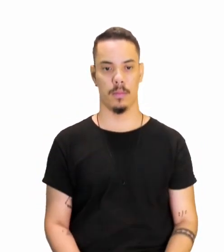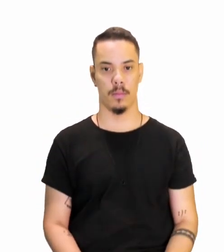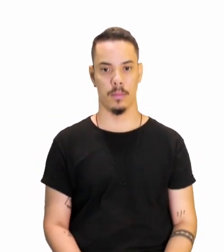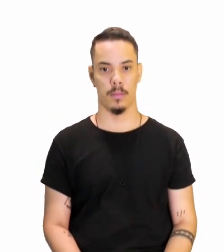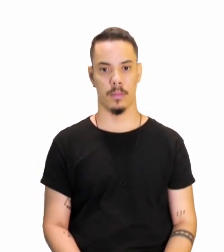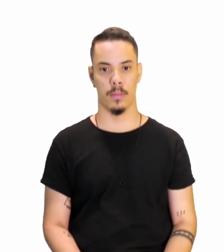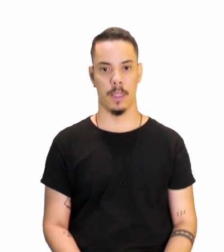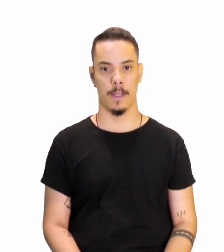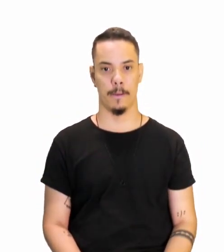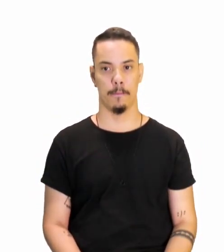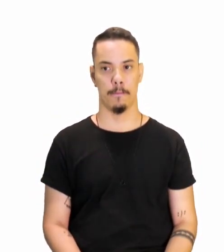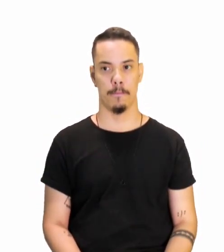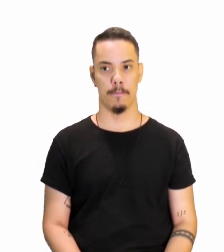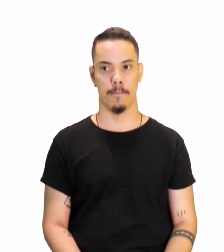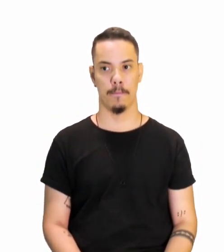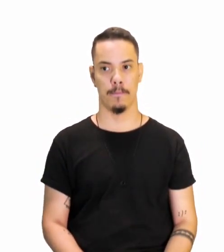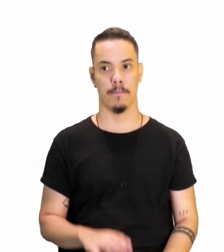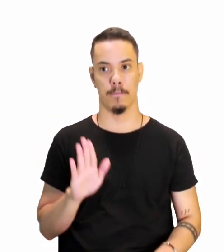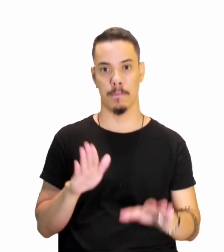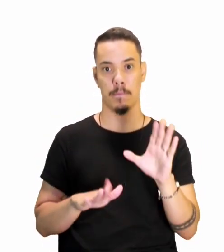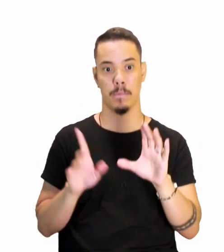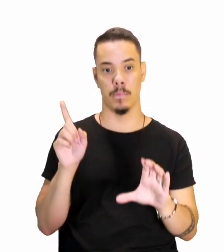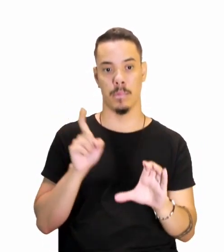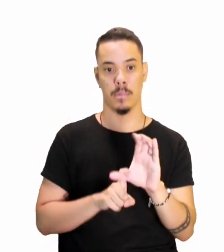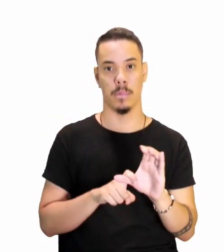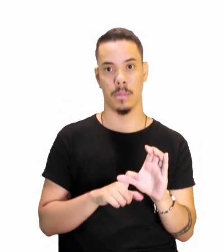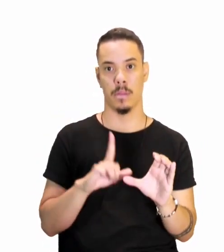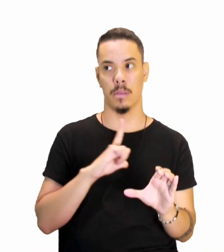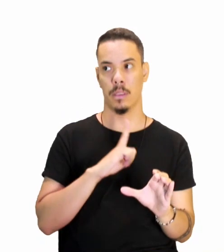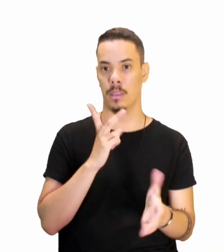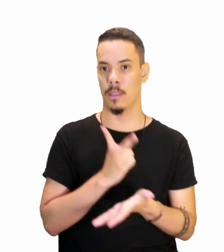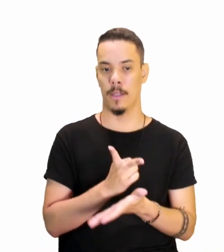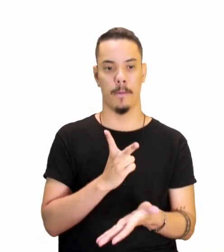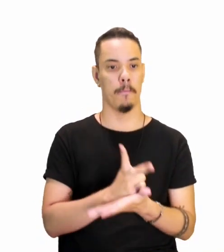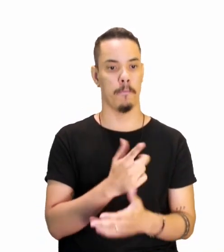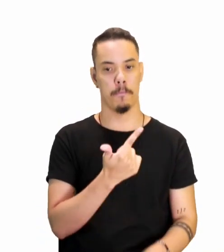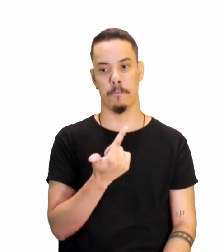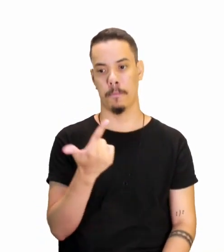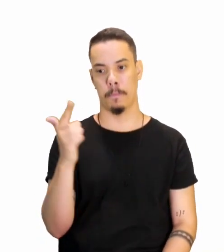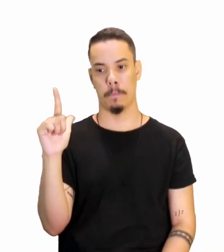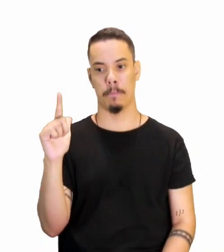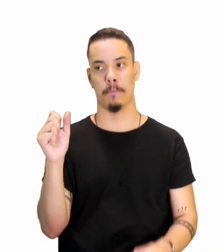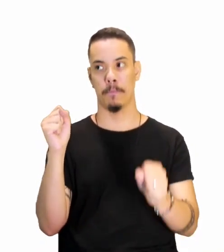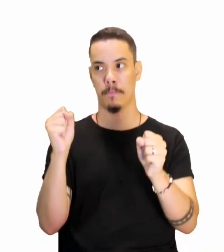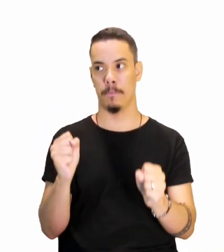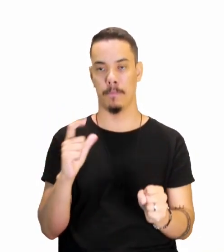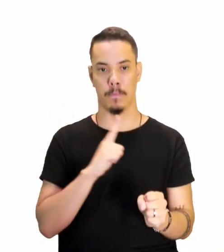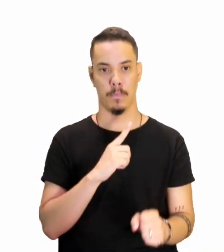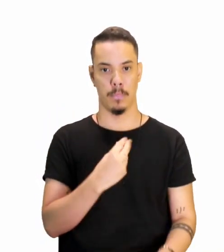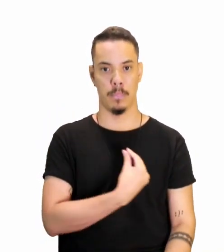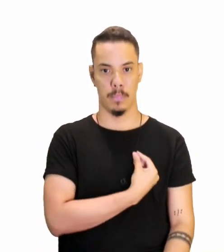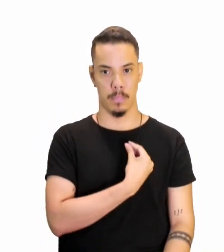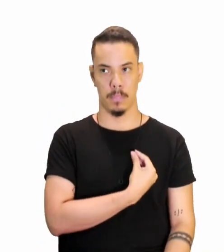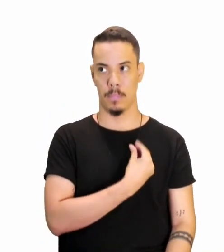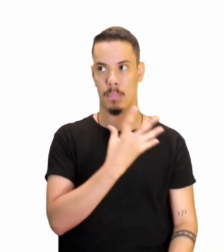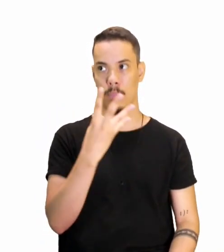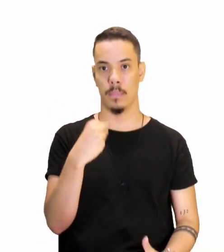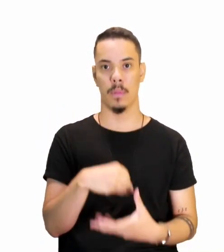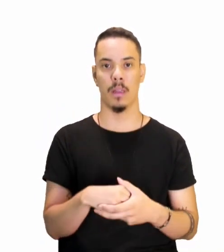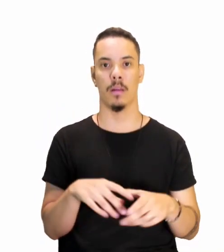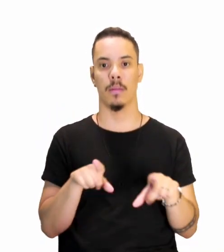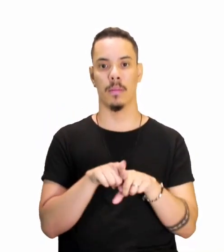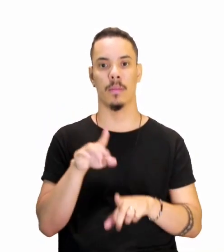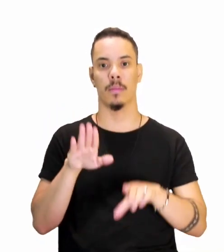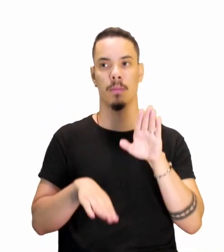abstratos, tá bom? Que depende de outro para poder ter a existência. A mesma